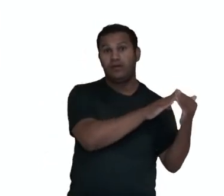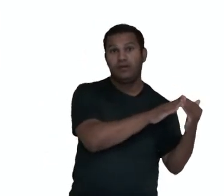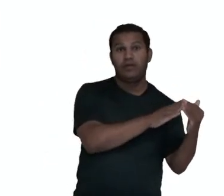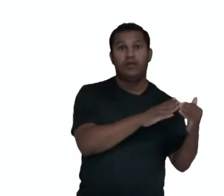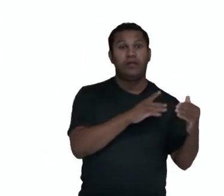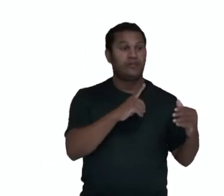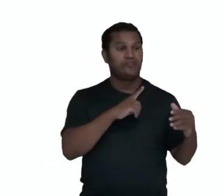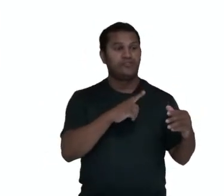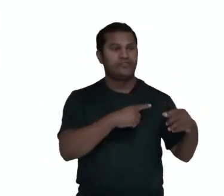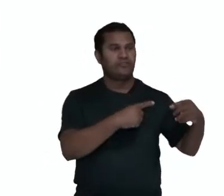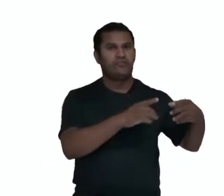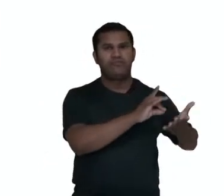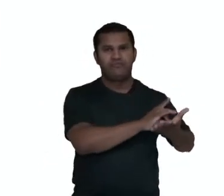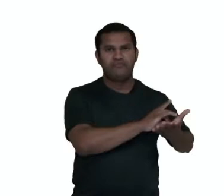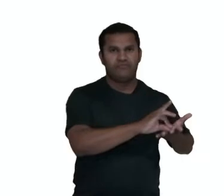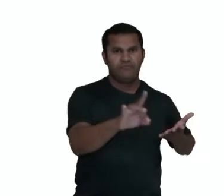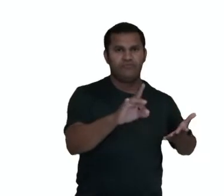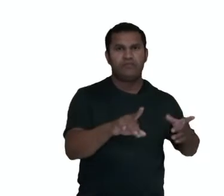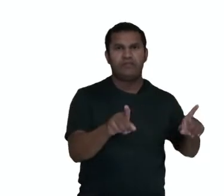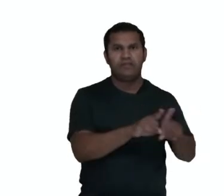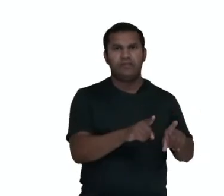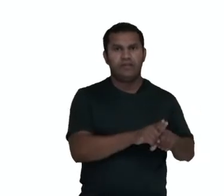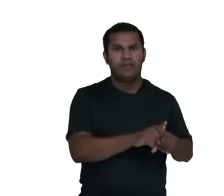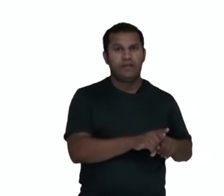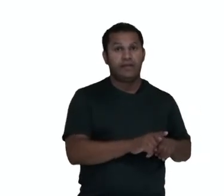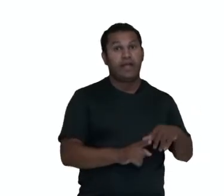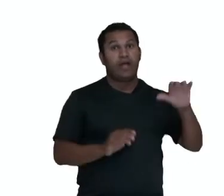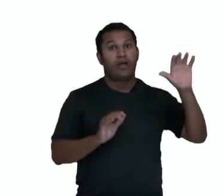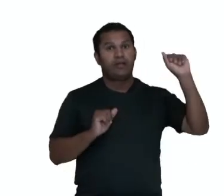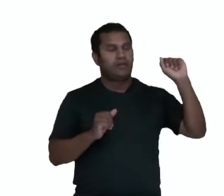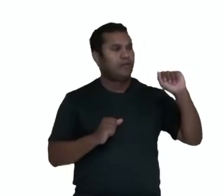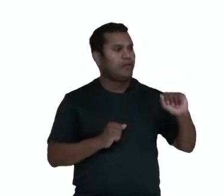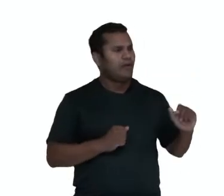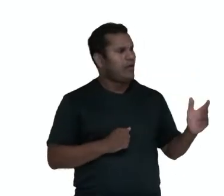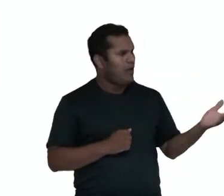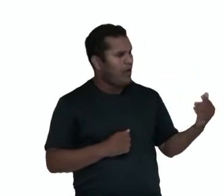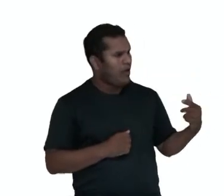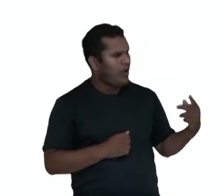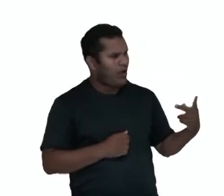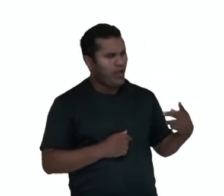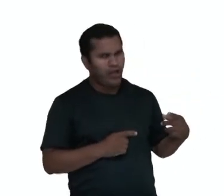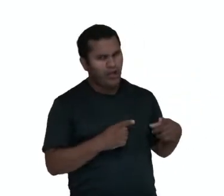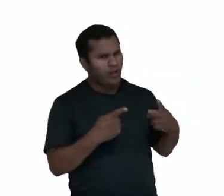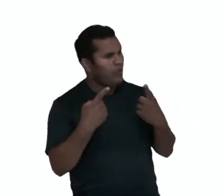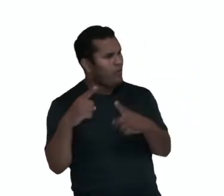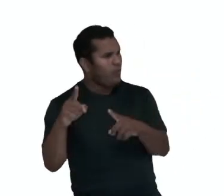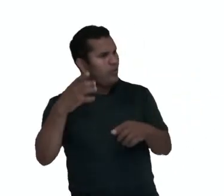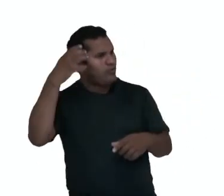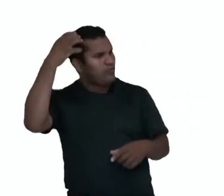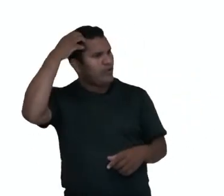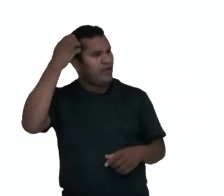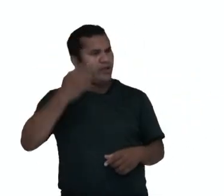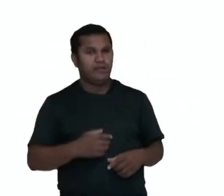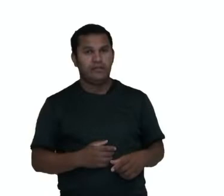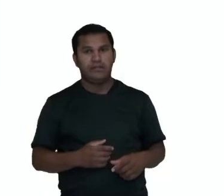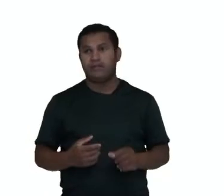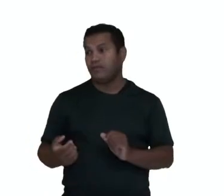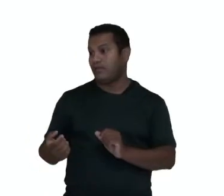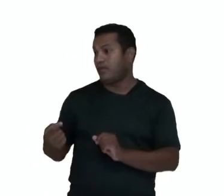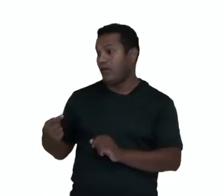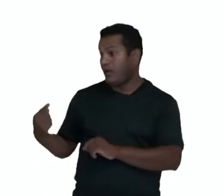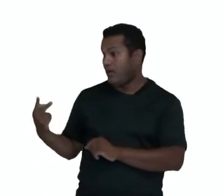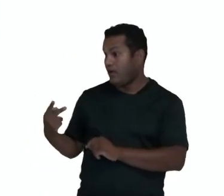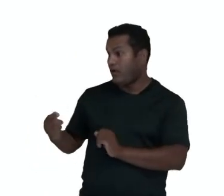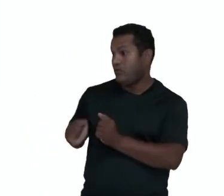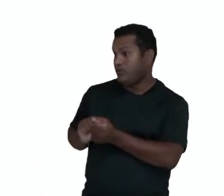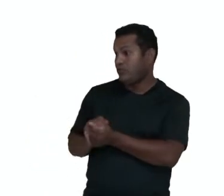astecas e vão, inicialmente, utilizar-se da aliança com esses povos inimigos dos astecas para então